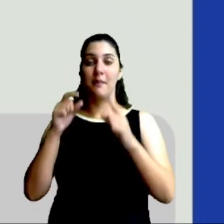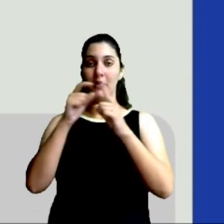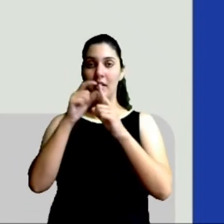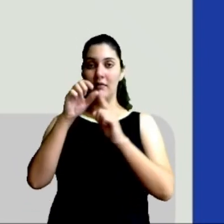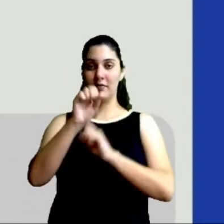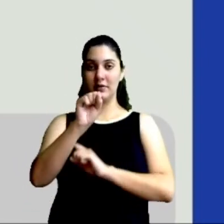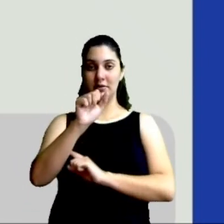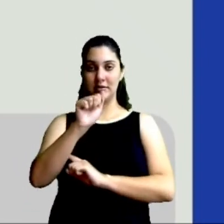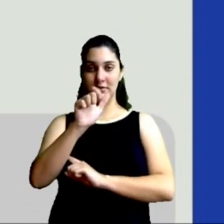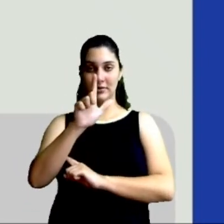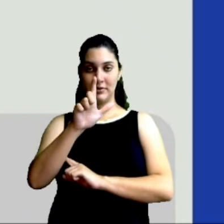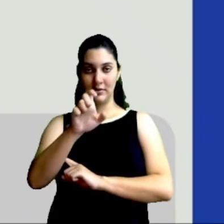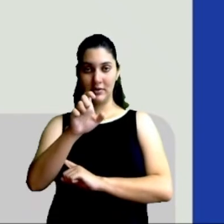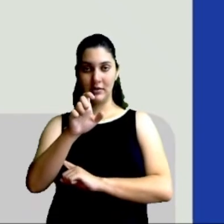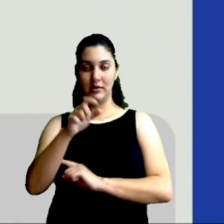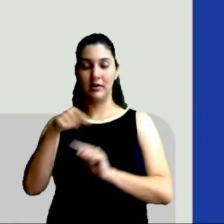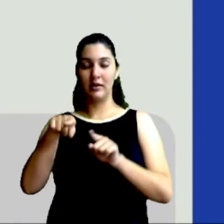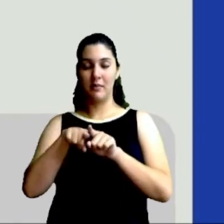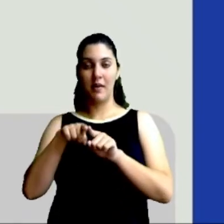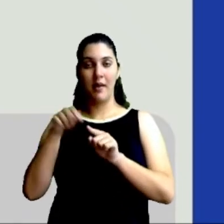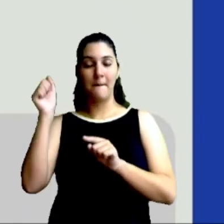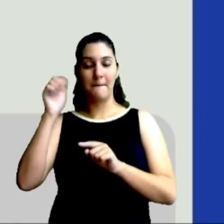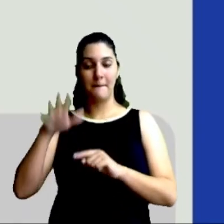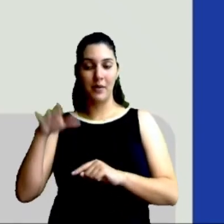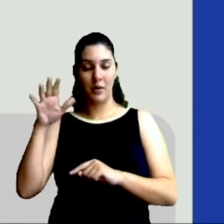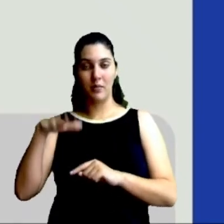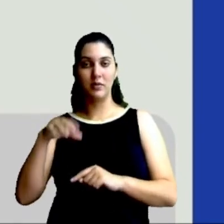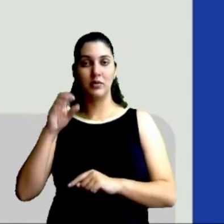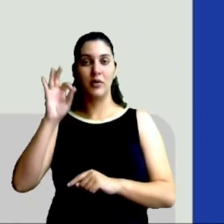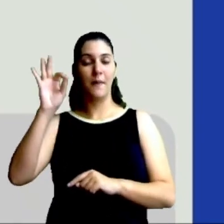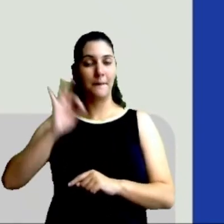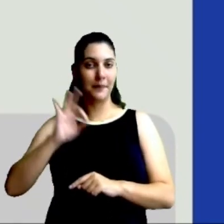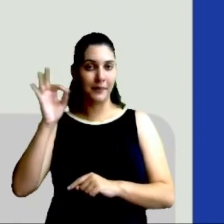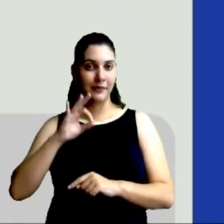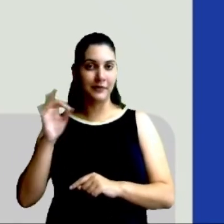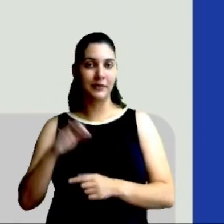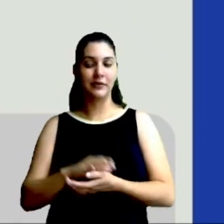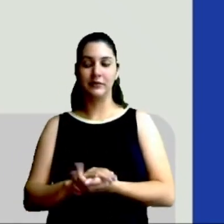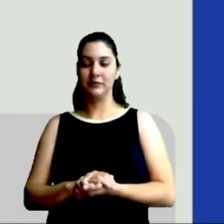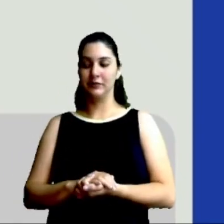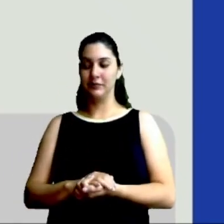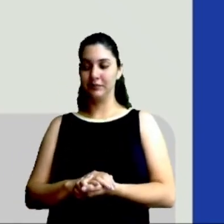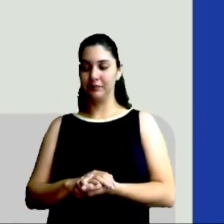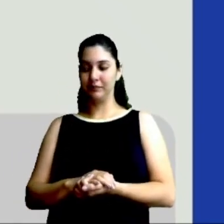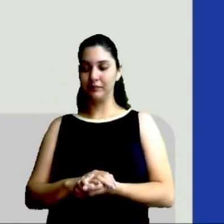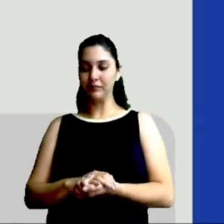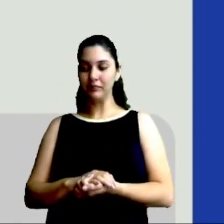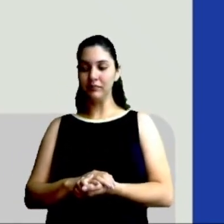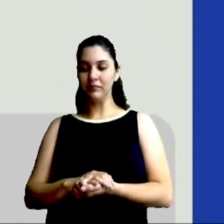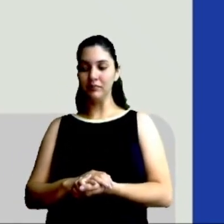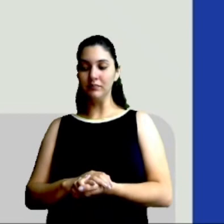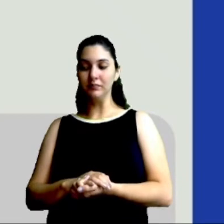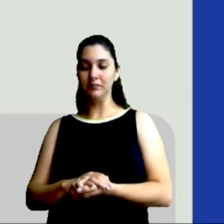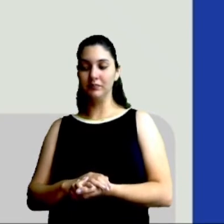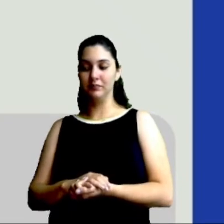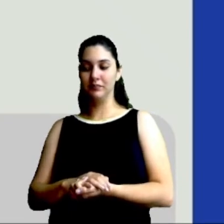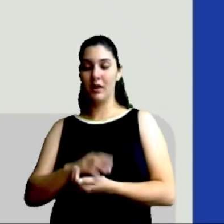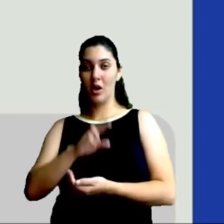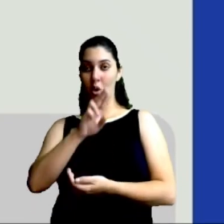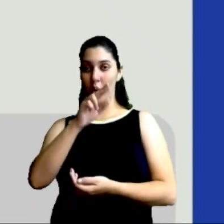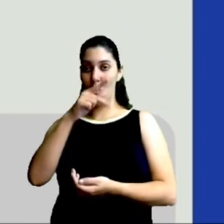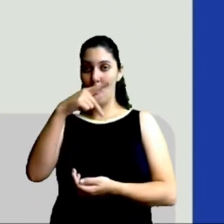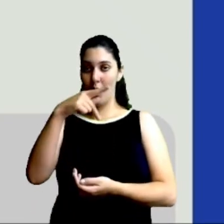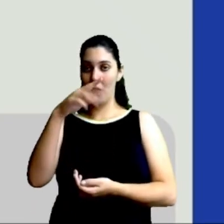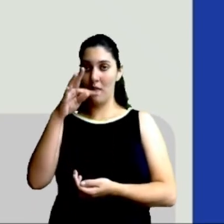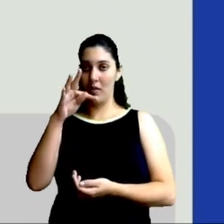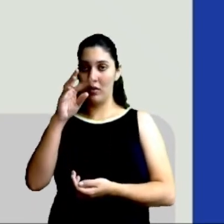é a promoção, e a porcentagem. Esse up to, ele é tudo quando você quer saber algo sobre uma promoção